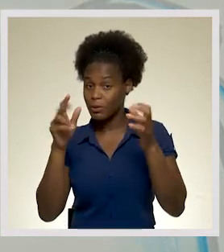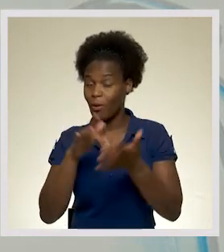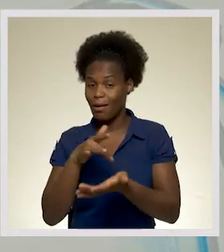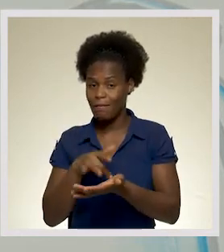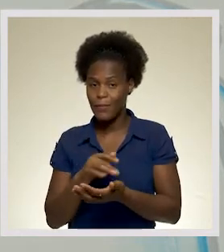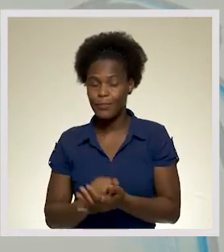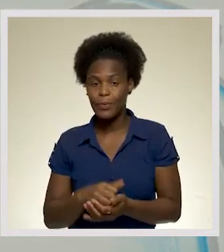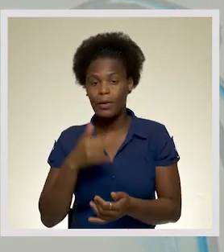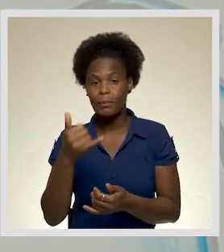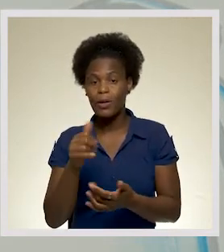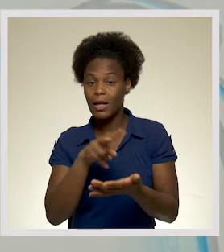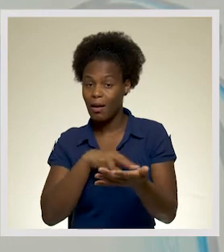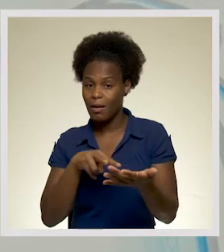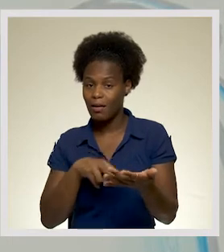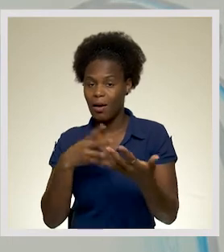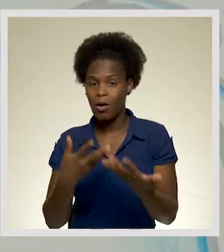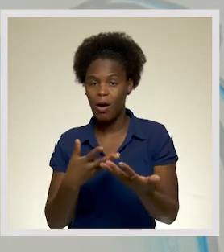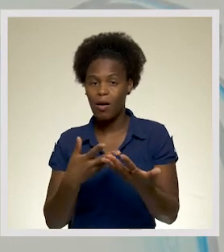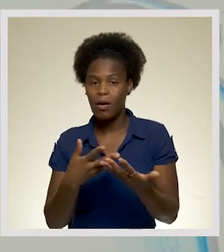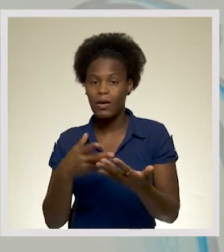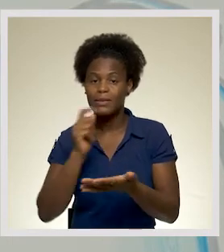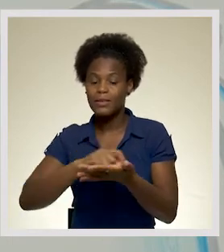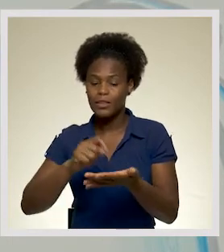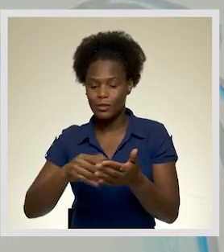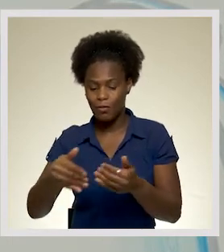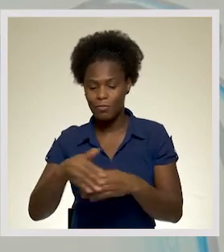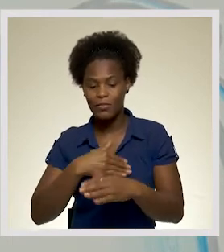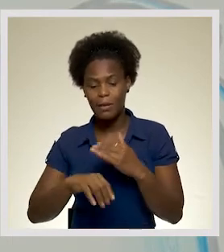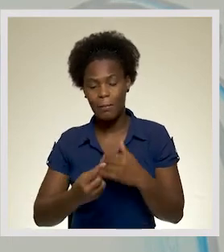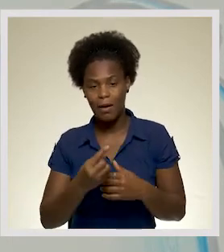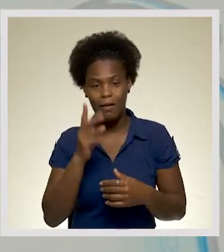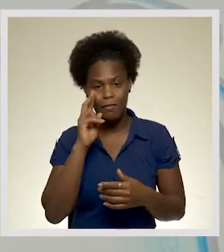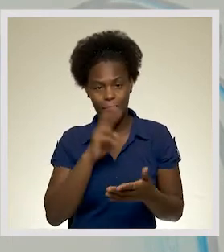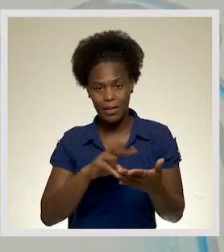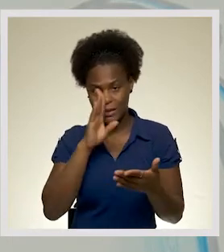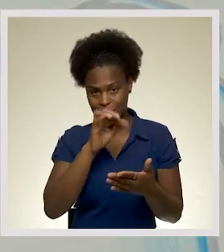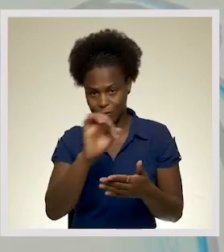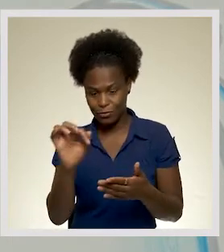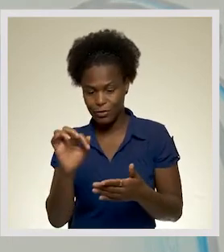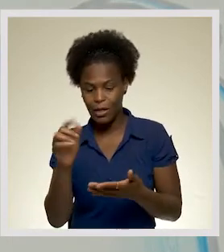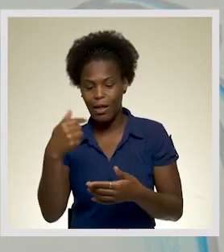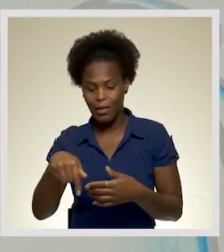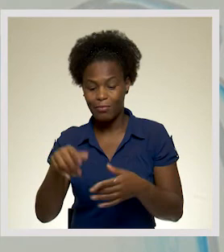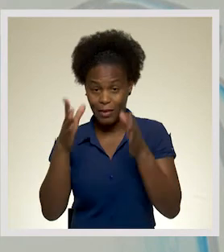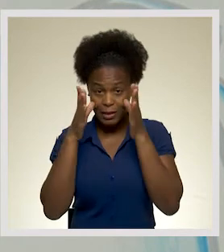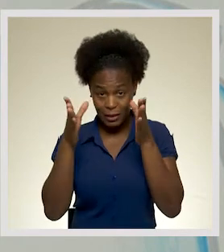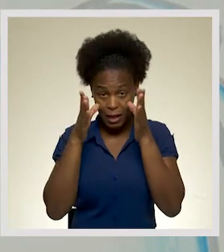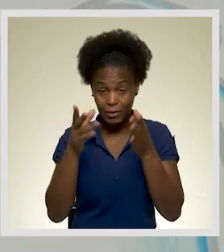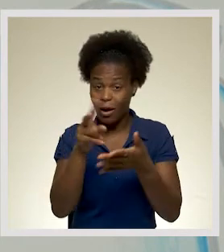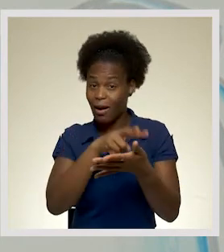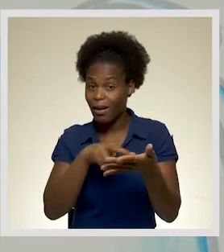leitura, vamos passar ao momento do exercício para verificar se de facto estiveram atentos à